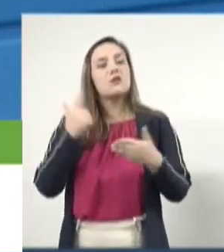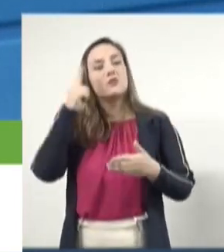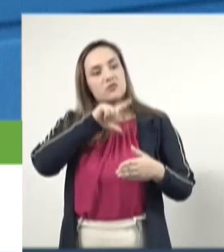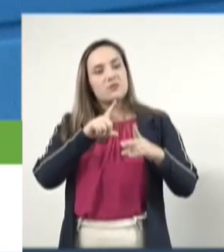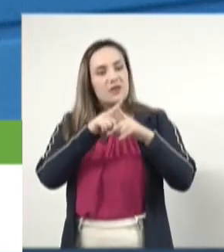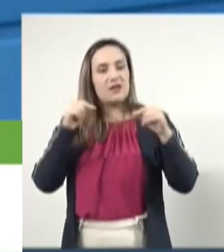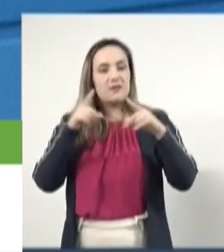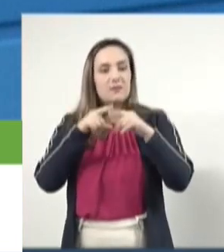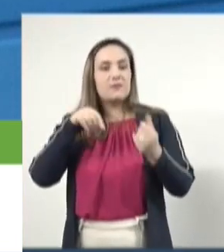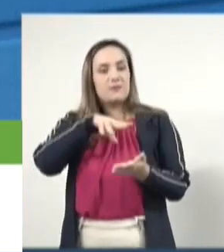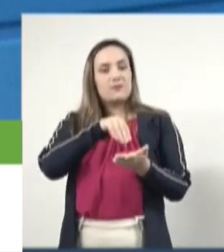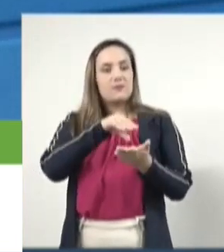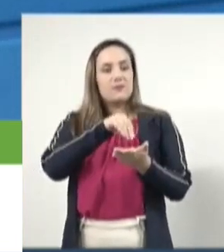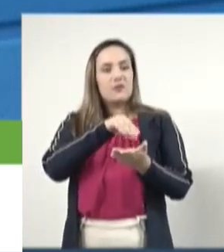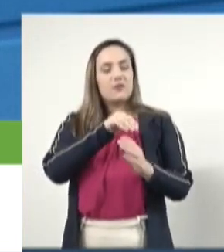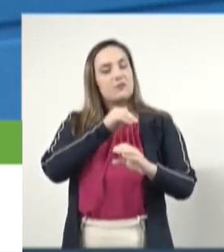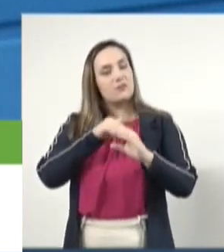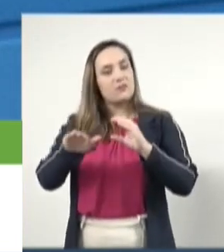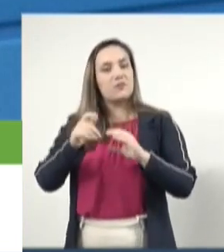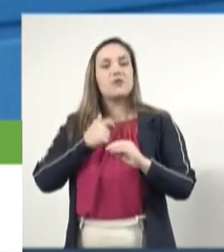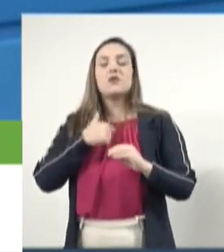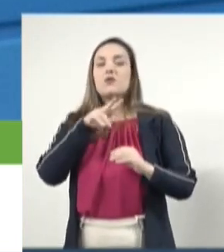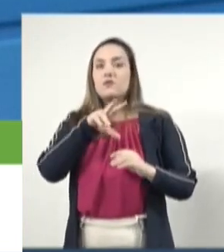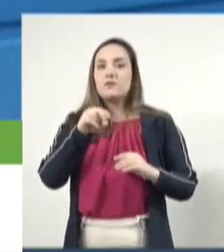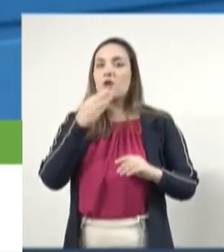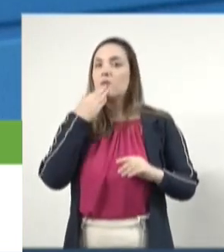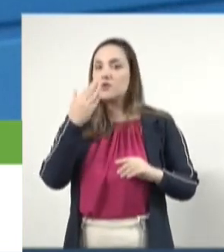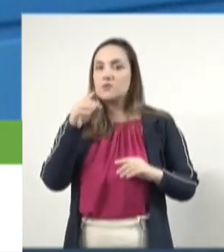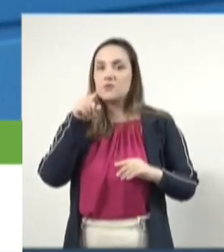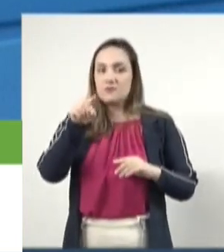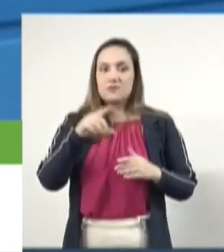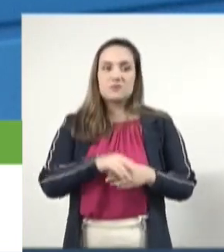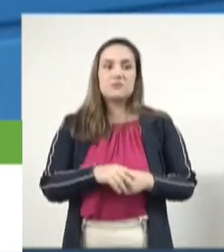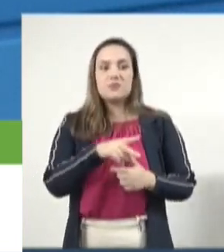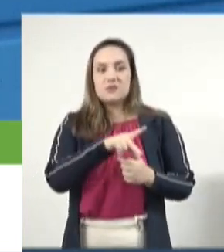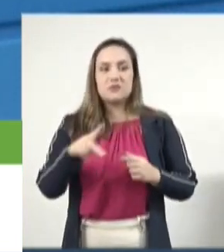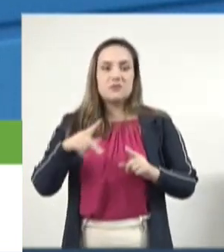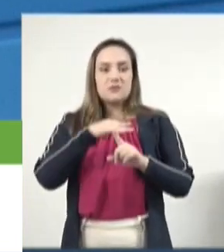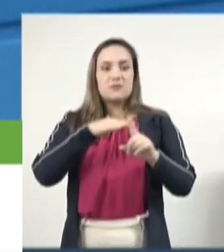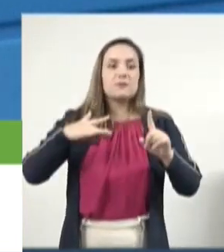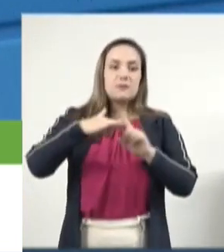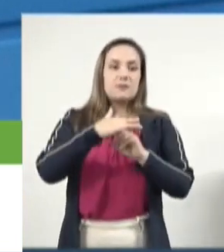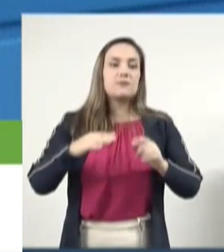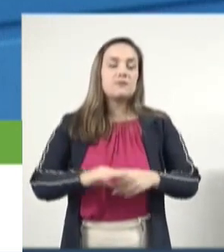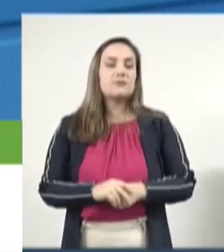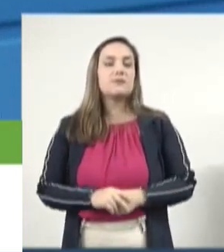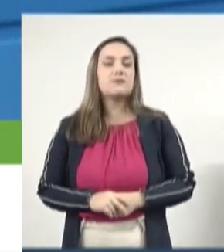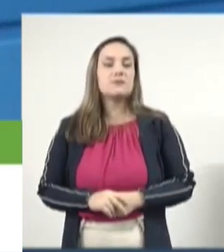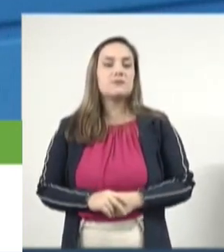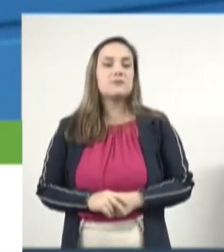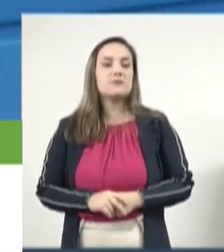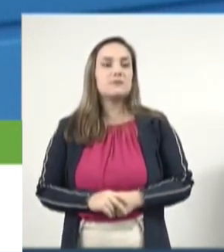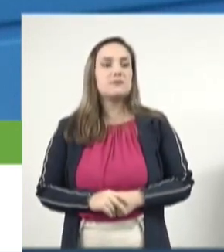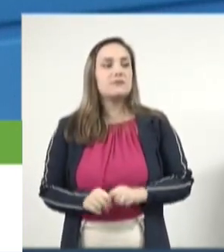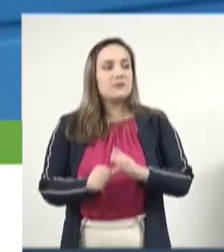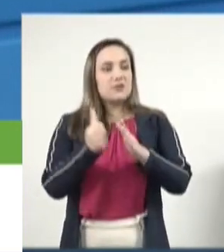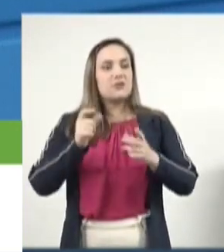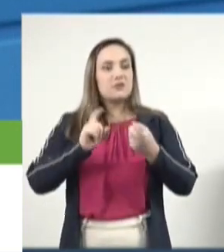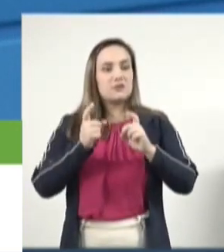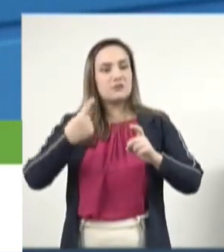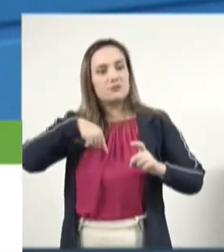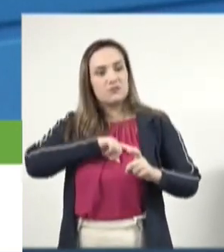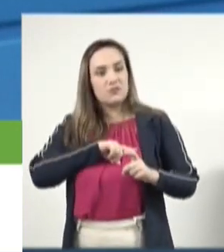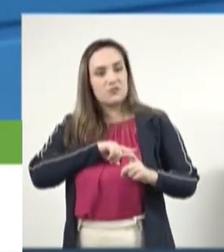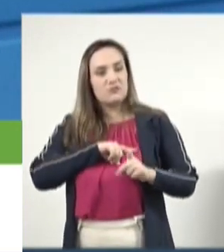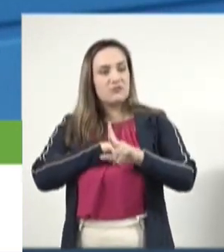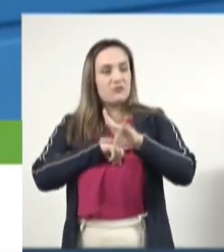uma cópia. Vou pedir a Vossa Excelência, como presidente da Comissão de Meio Ambiente, que na primeira reunião nossa,